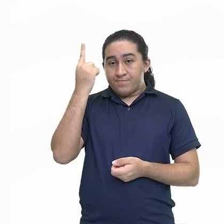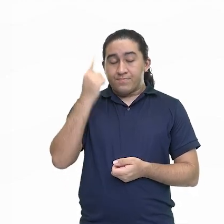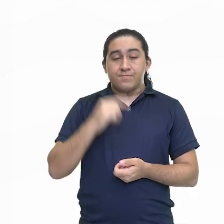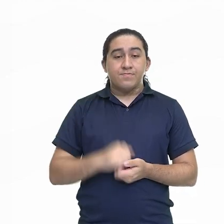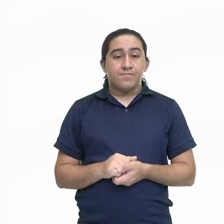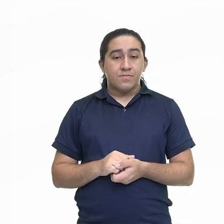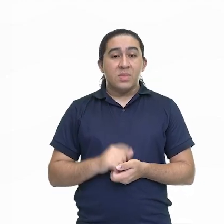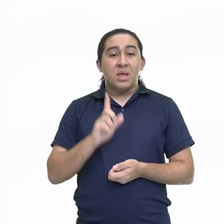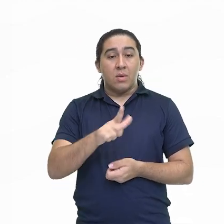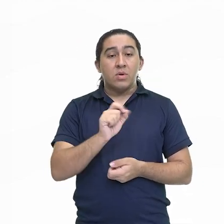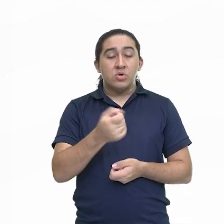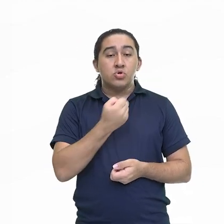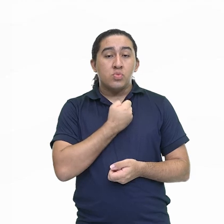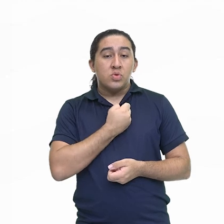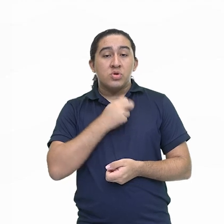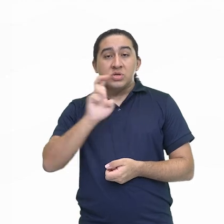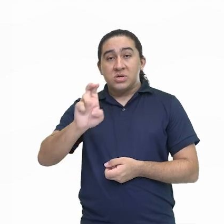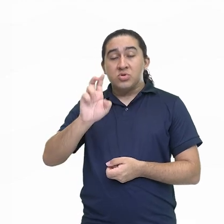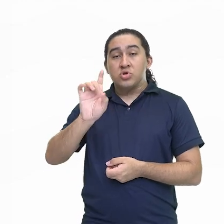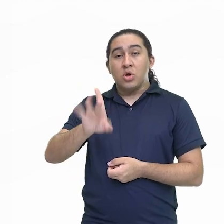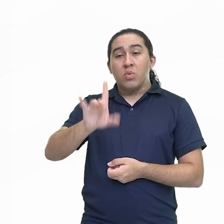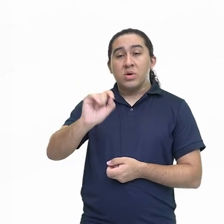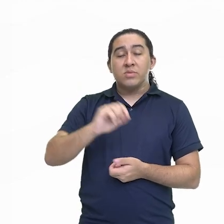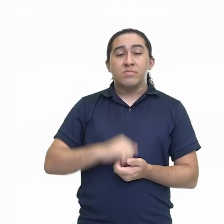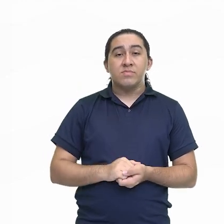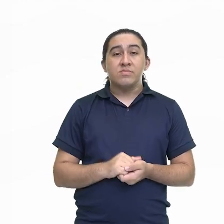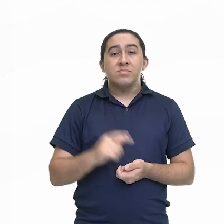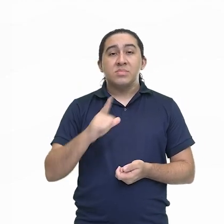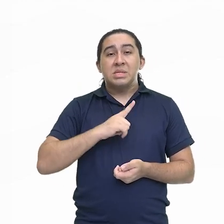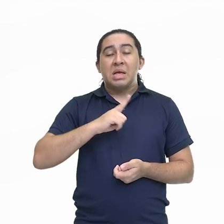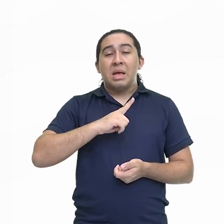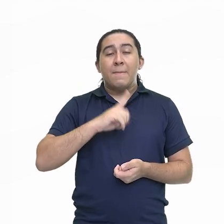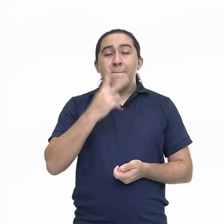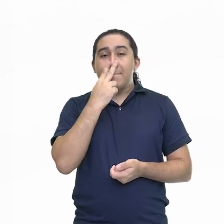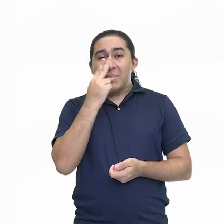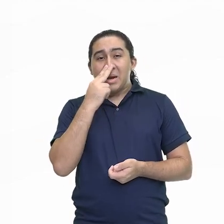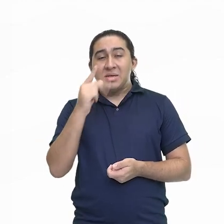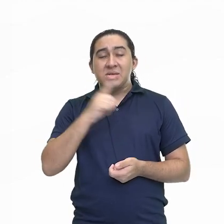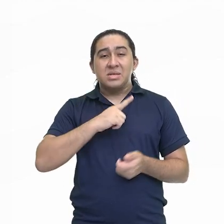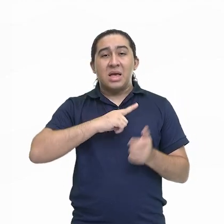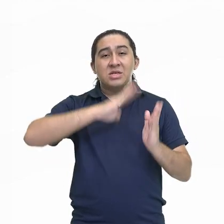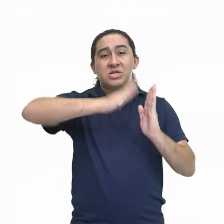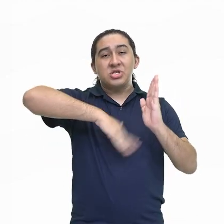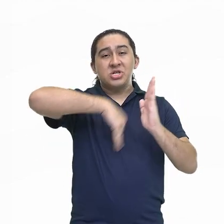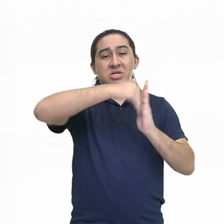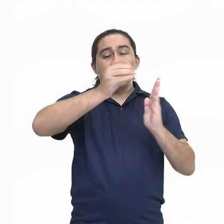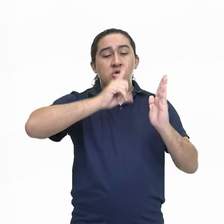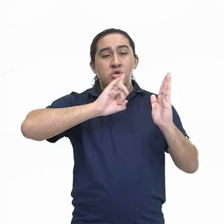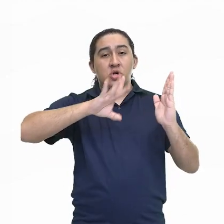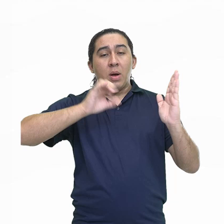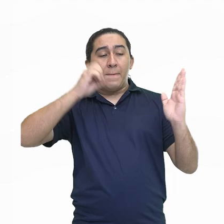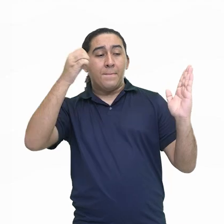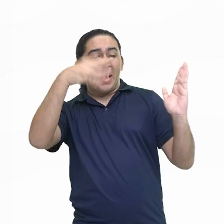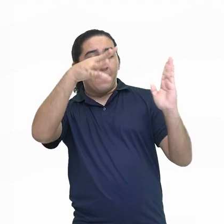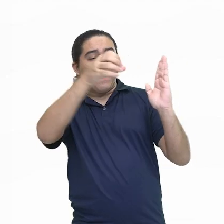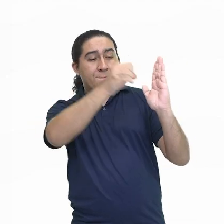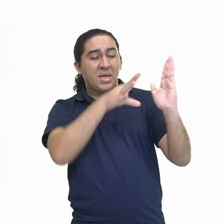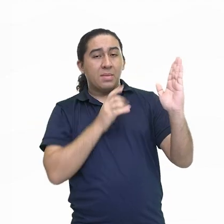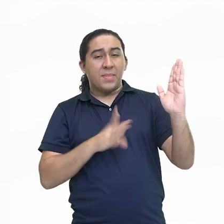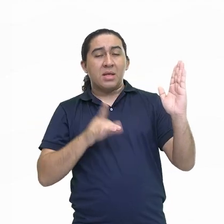ele apenas pegou a tinta e ficou salpicando na tela. e aí ele traz justamente